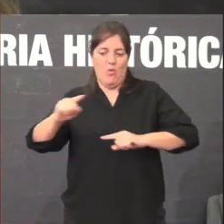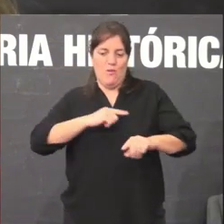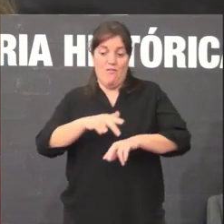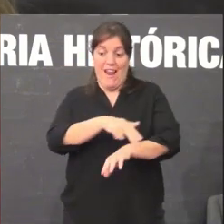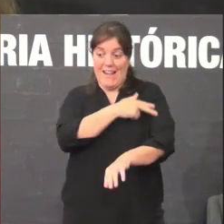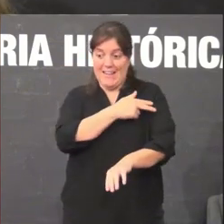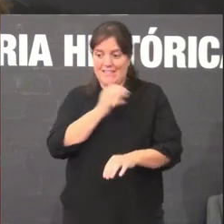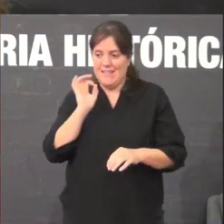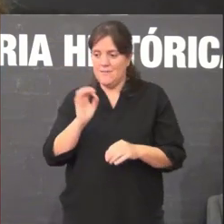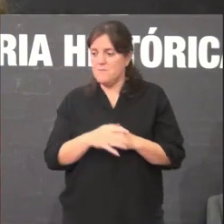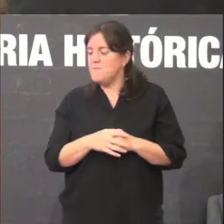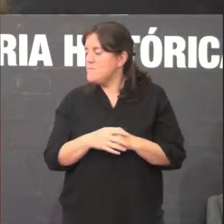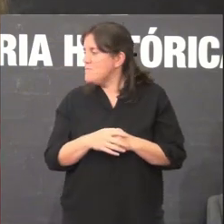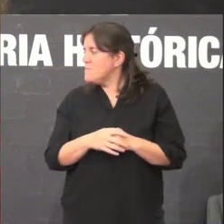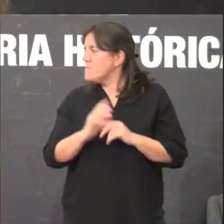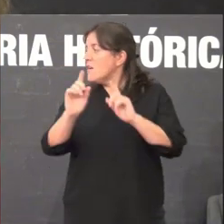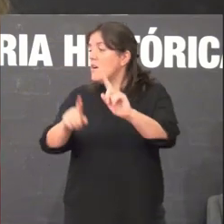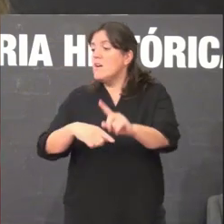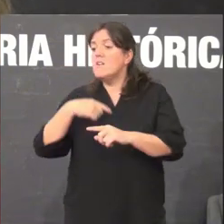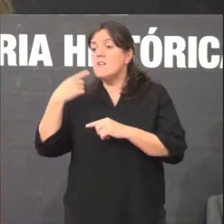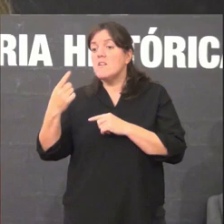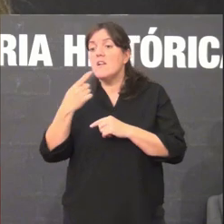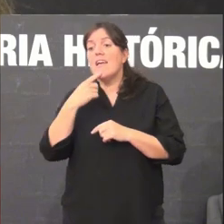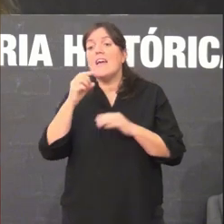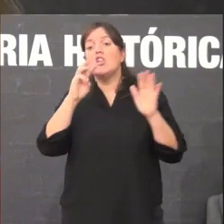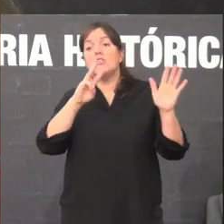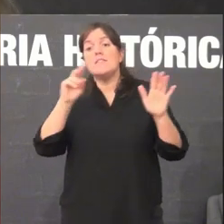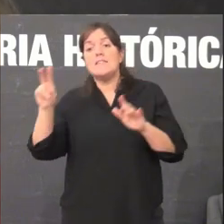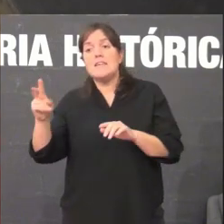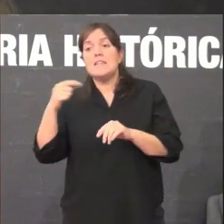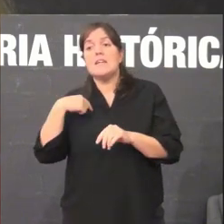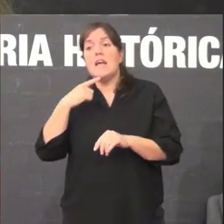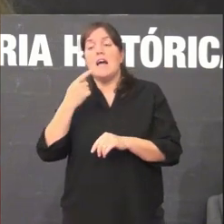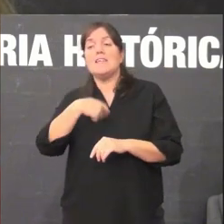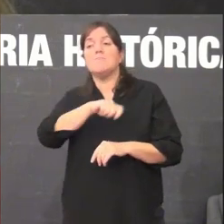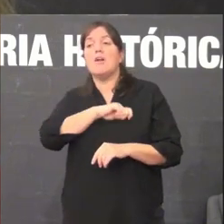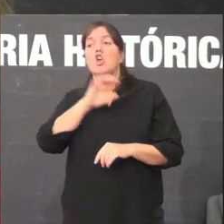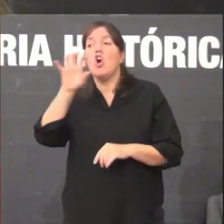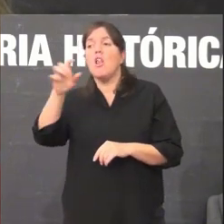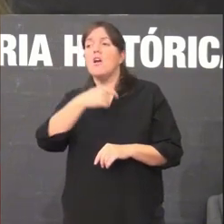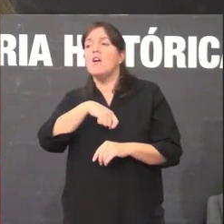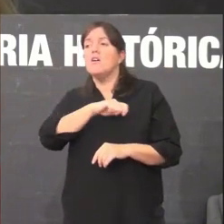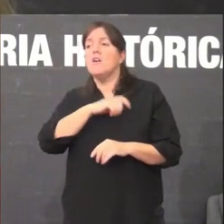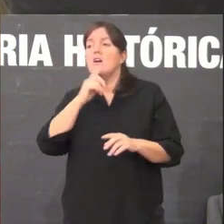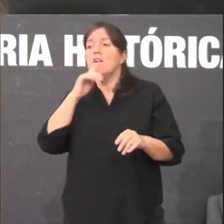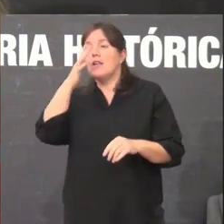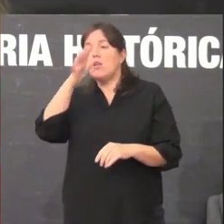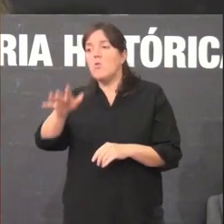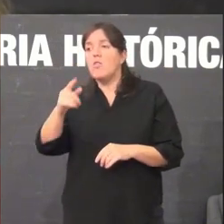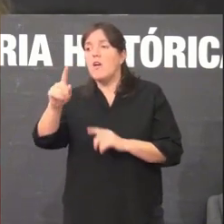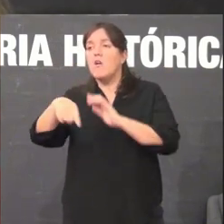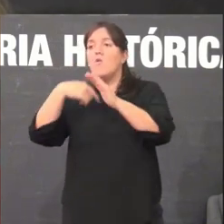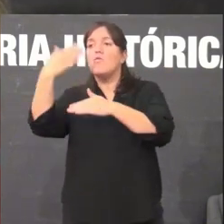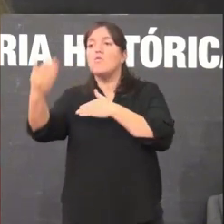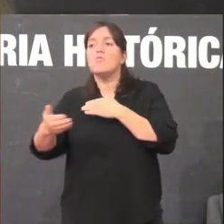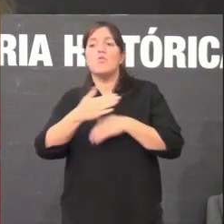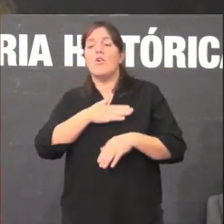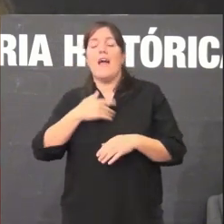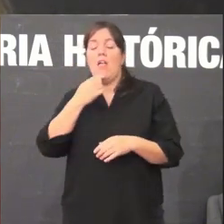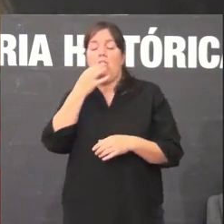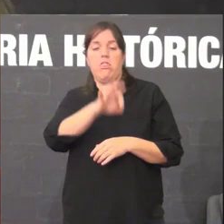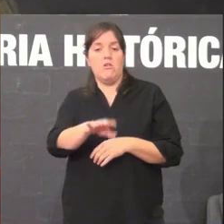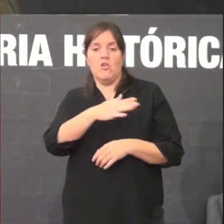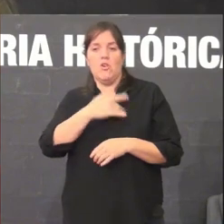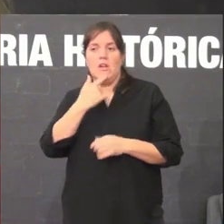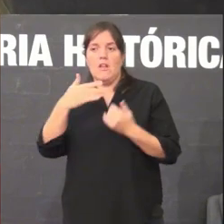Com a aprovação da Lei da Amnistia, em 1977, o Estado espanhol renunciou a abrir no futuro qualquer investigação